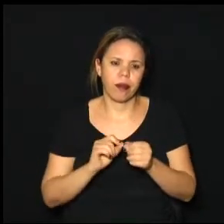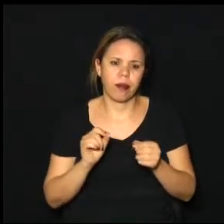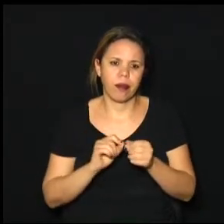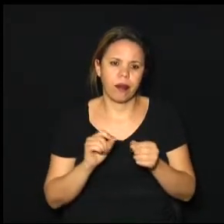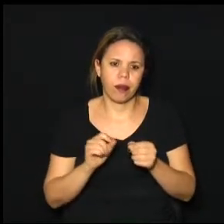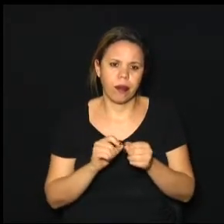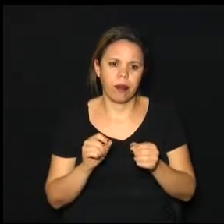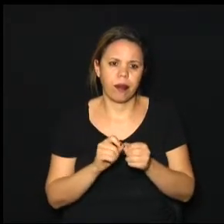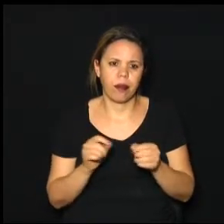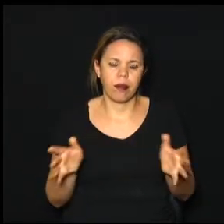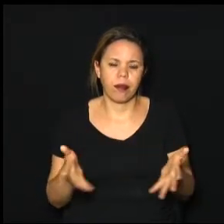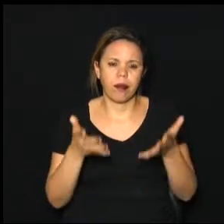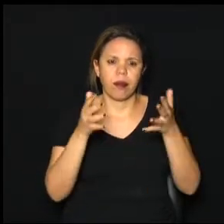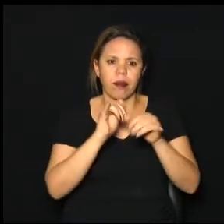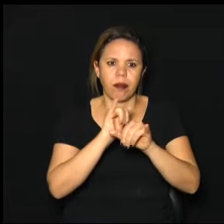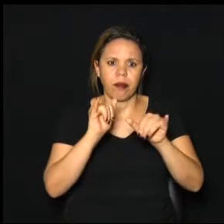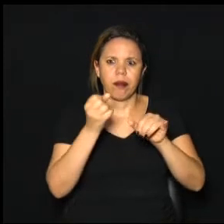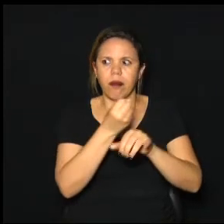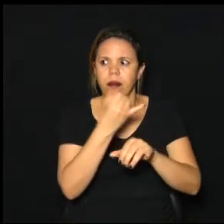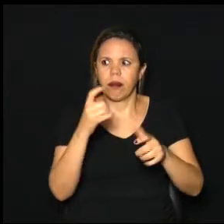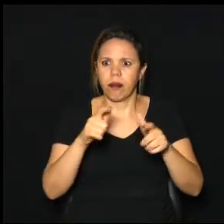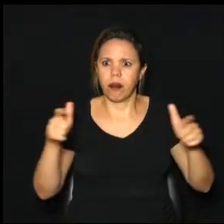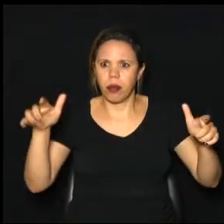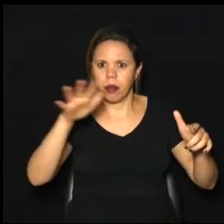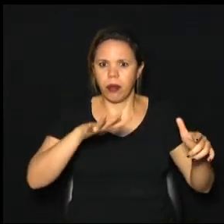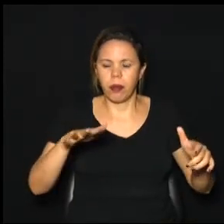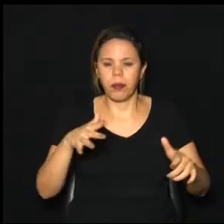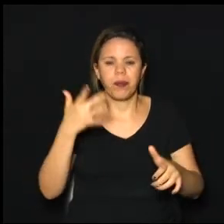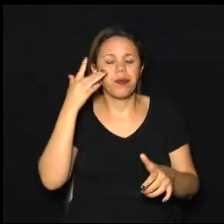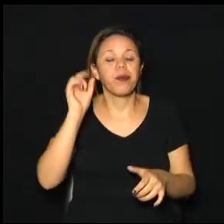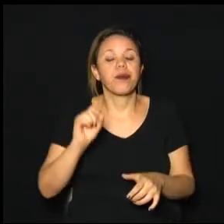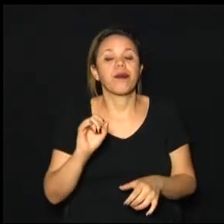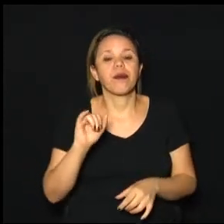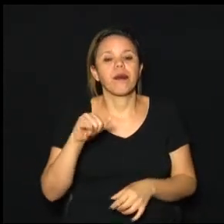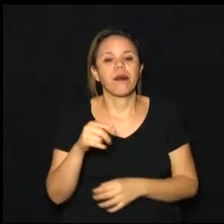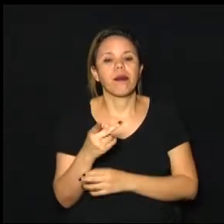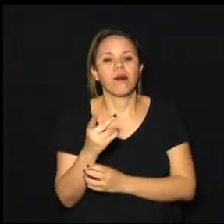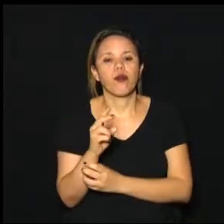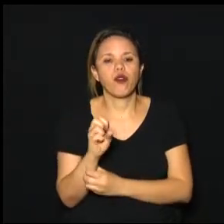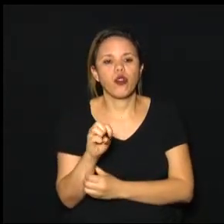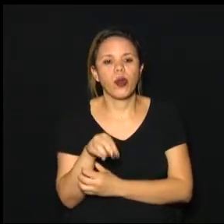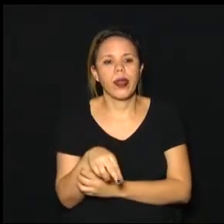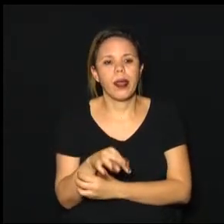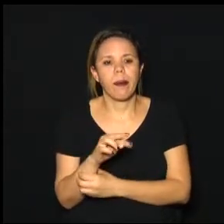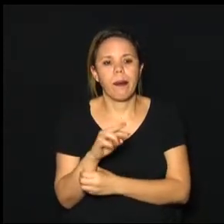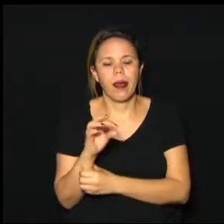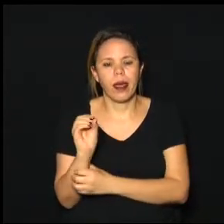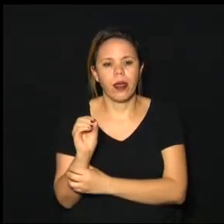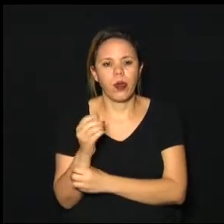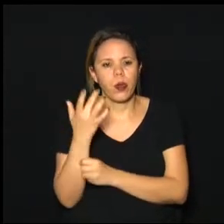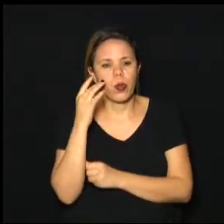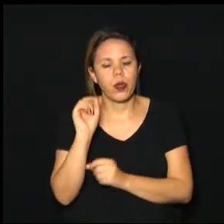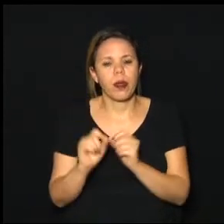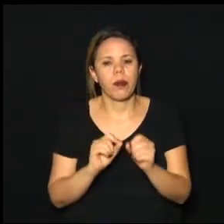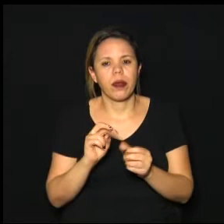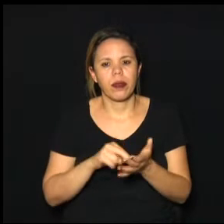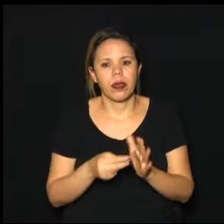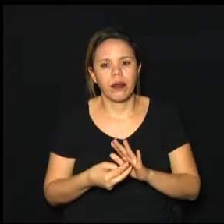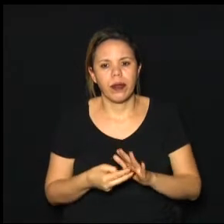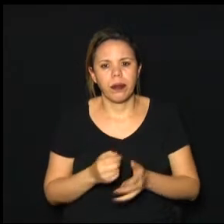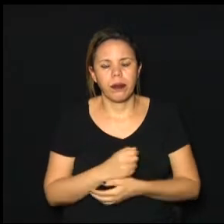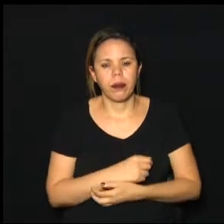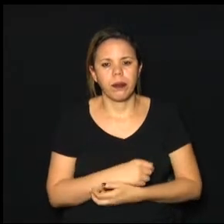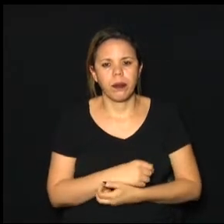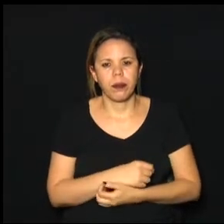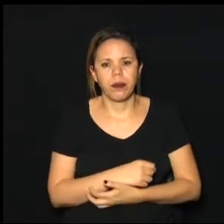meio de impulsionamento, não é? Impulsionamento, para quem não sabe, se houver alguém aí que eventualmente não sabe, o